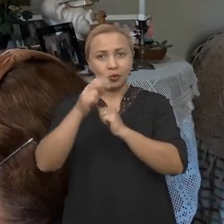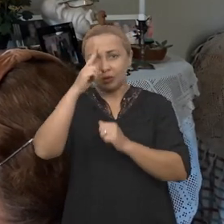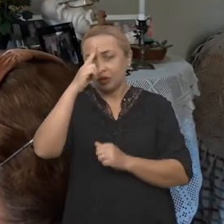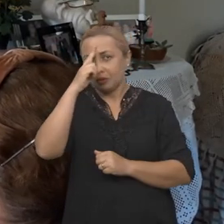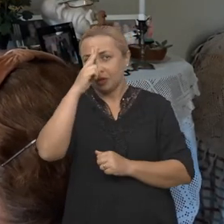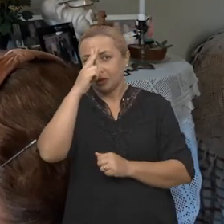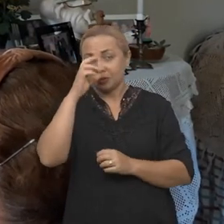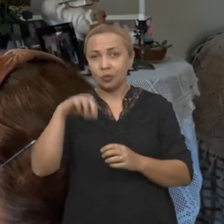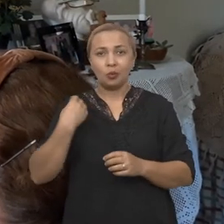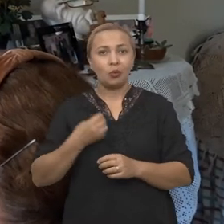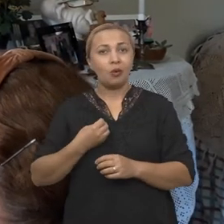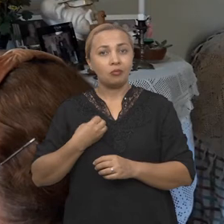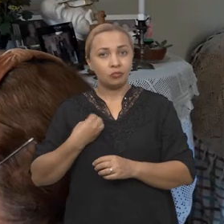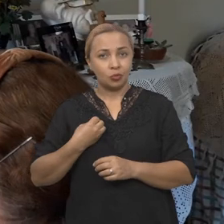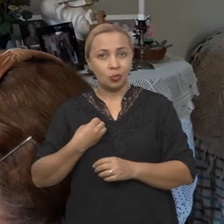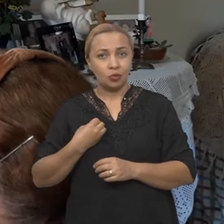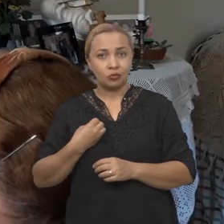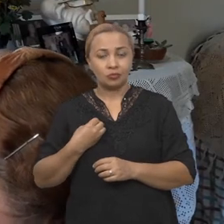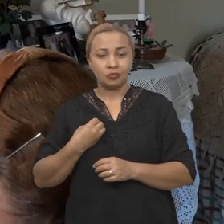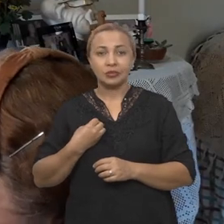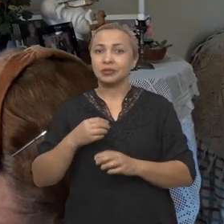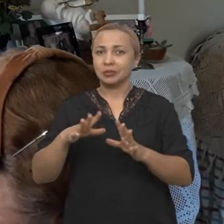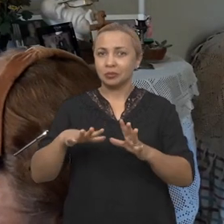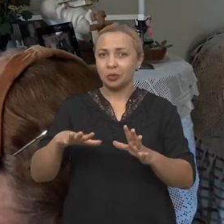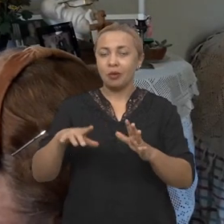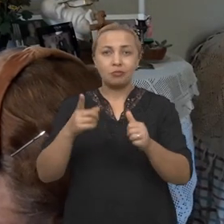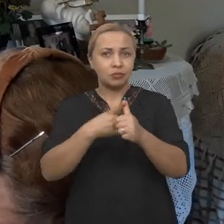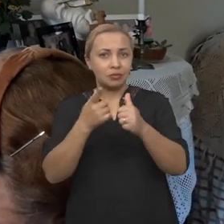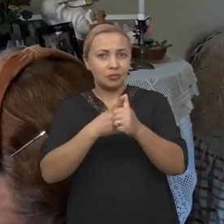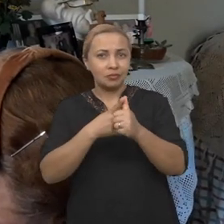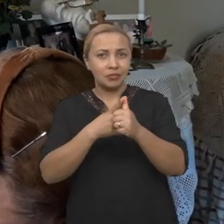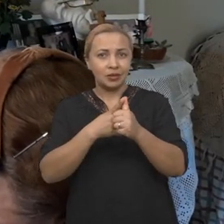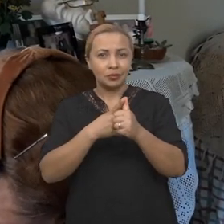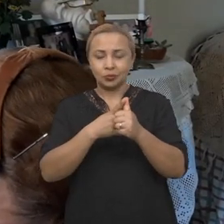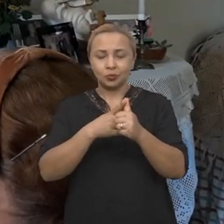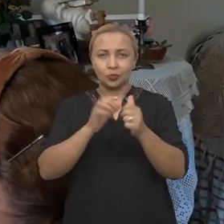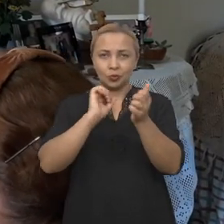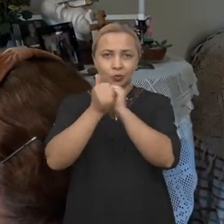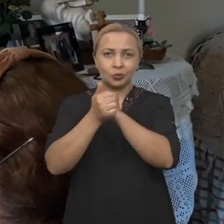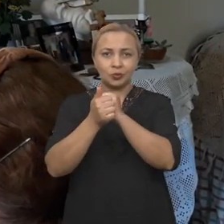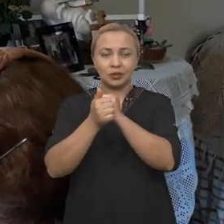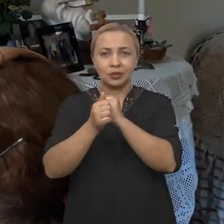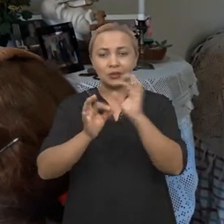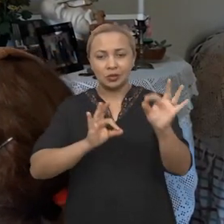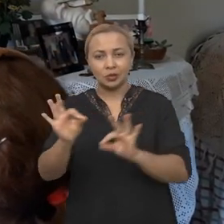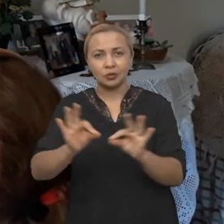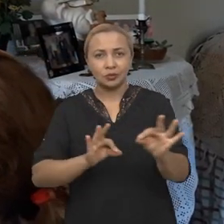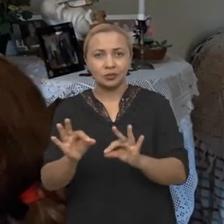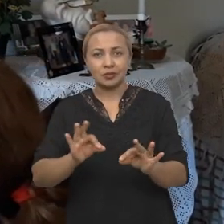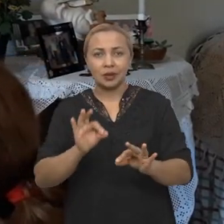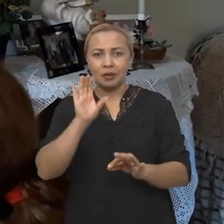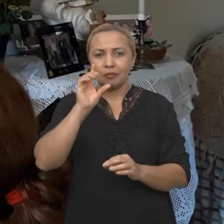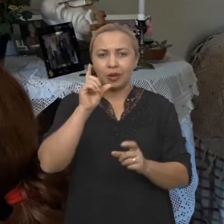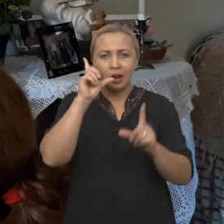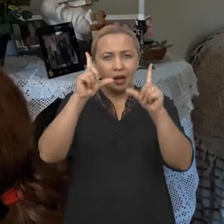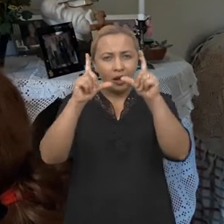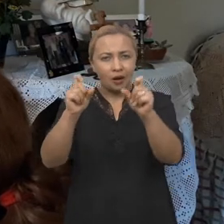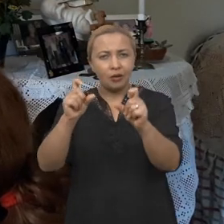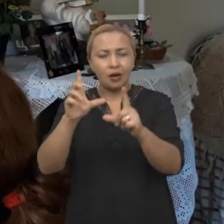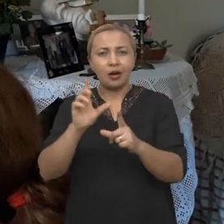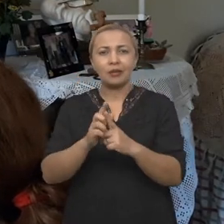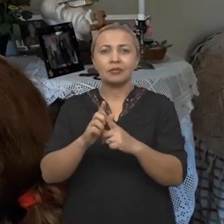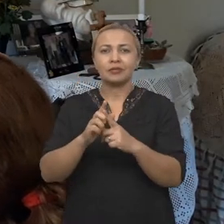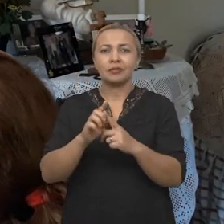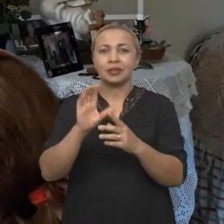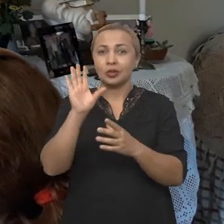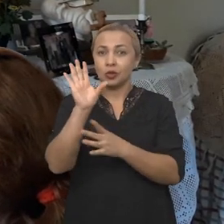lembrando, aqui nós estamos em um jogo, em uma primeira versão, ela está sendo manipulada pela captura do